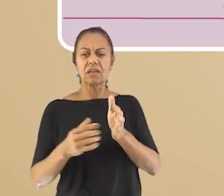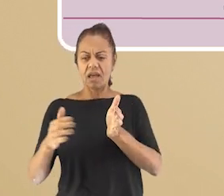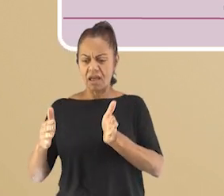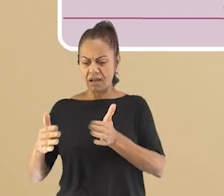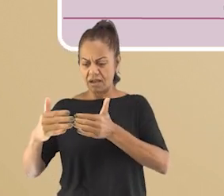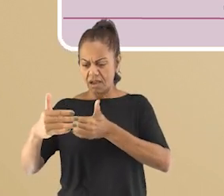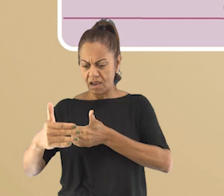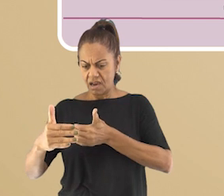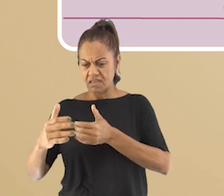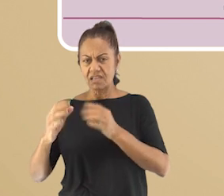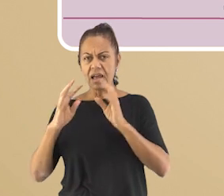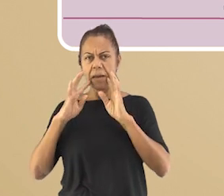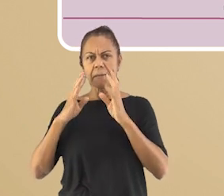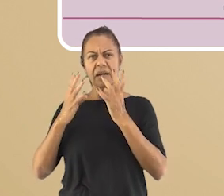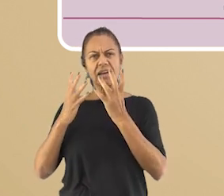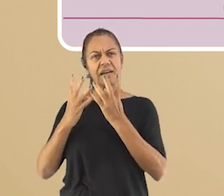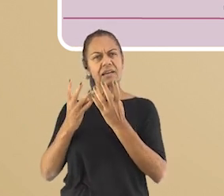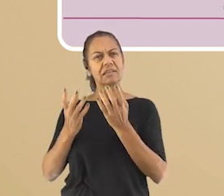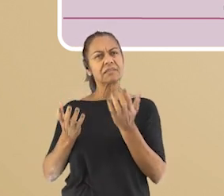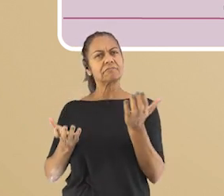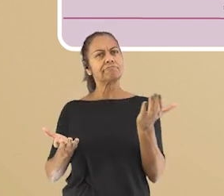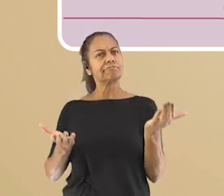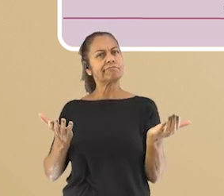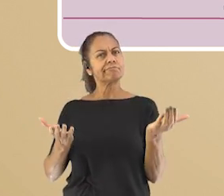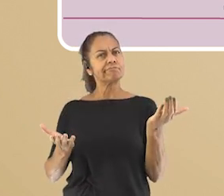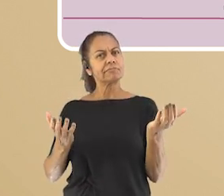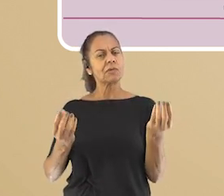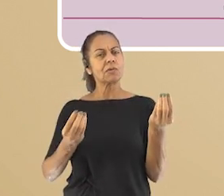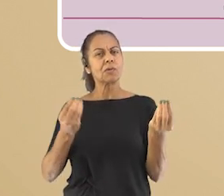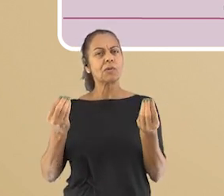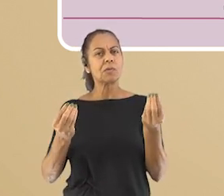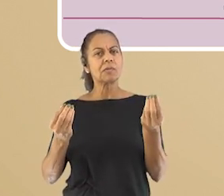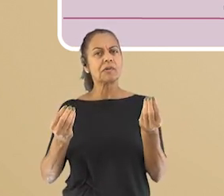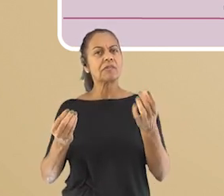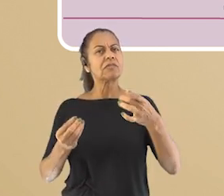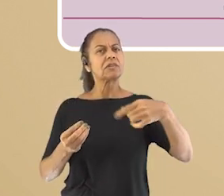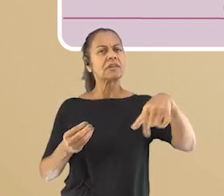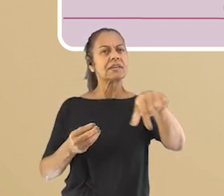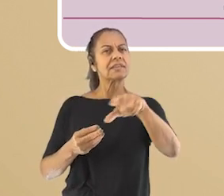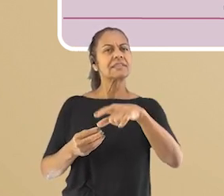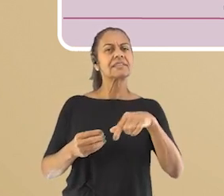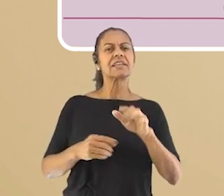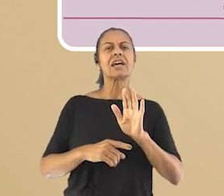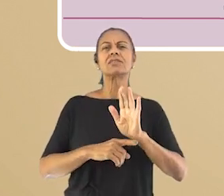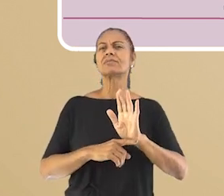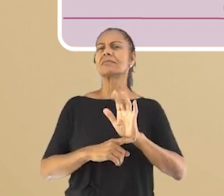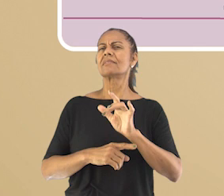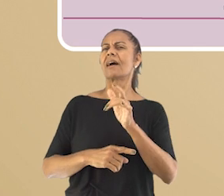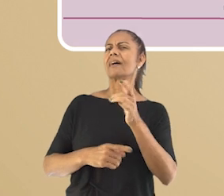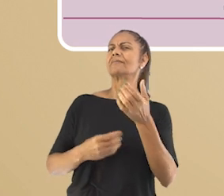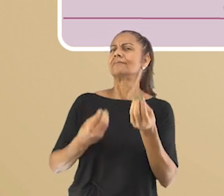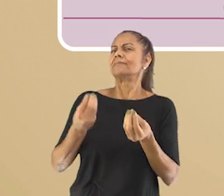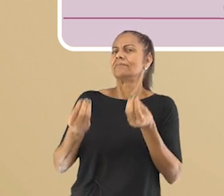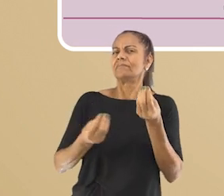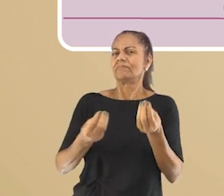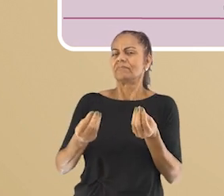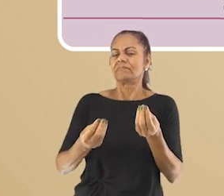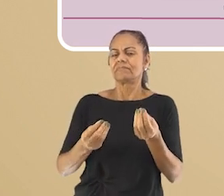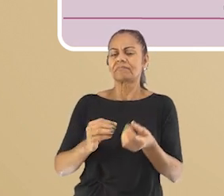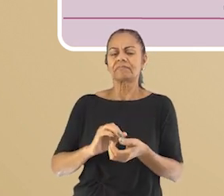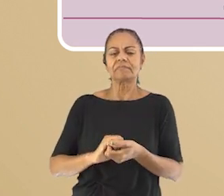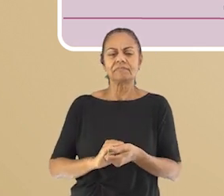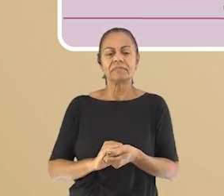da caixa? Como você faria para ajudar Roberval nessa situação? Vou dar um tempo para vocês.